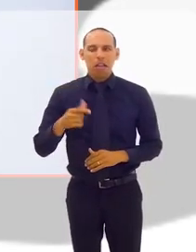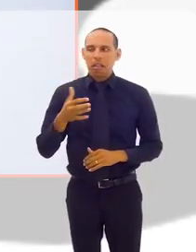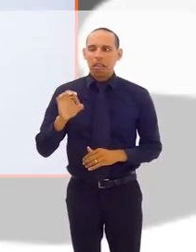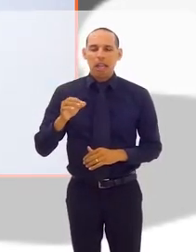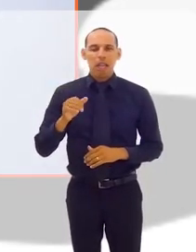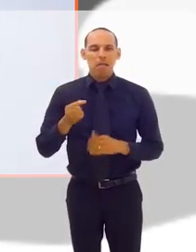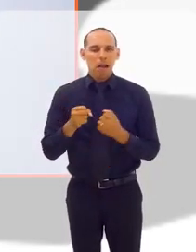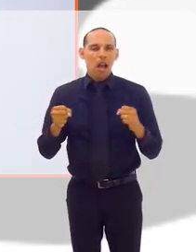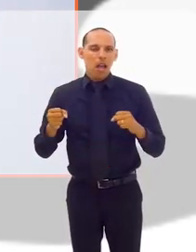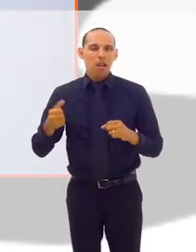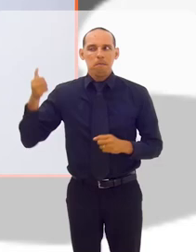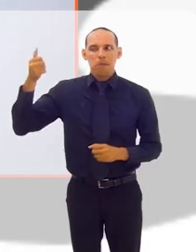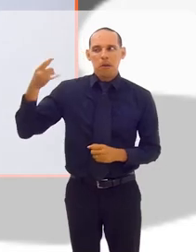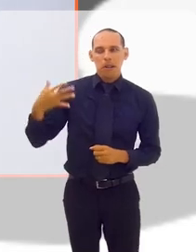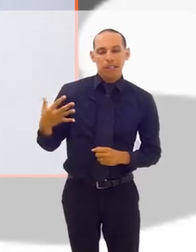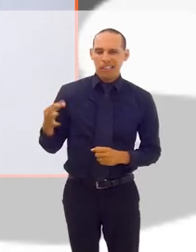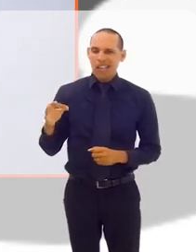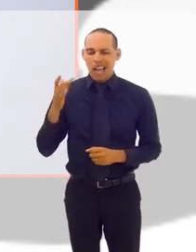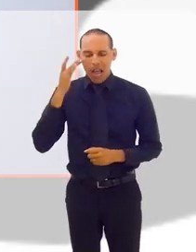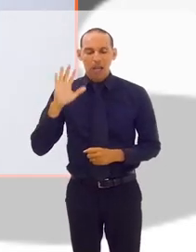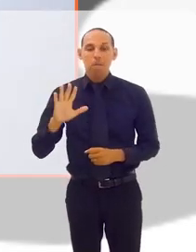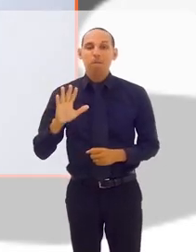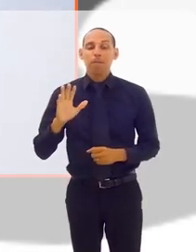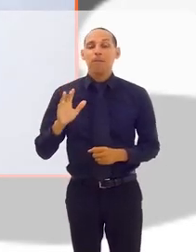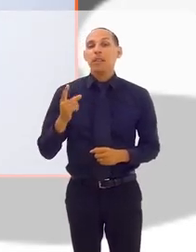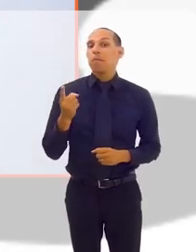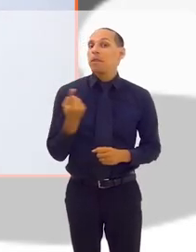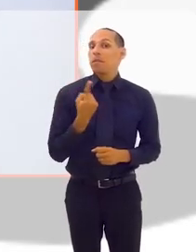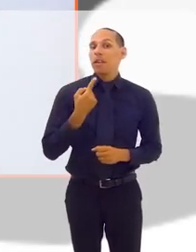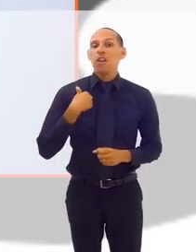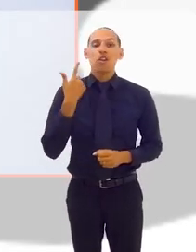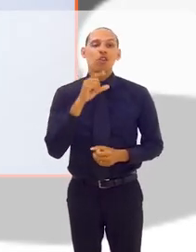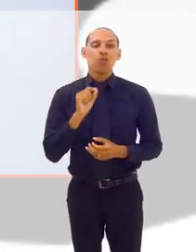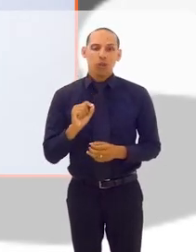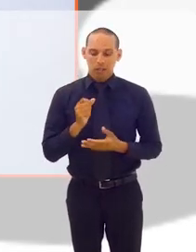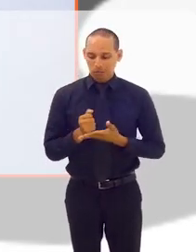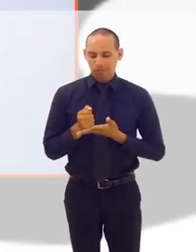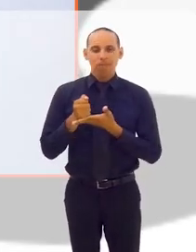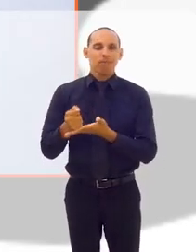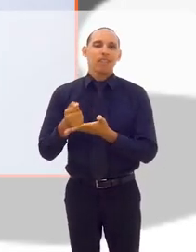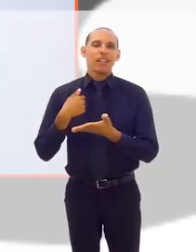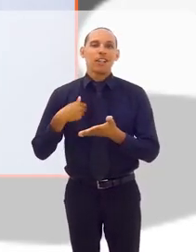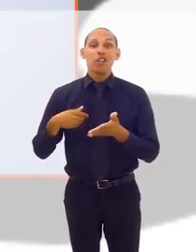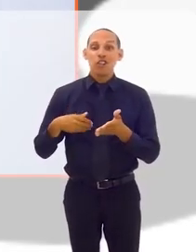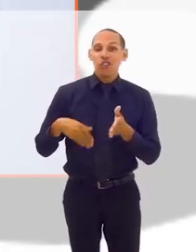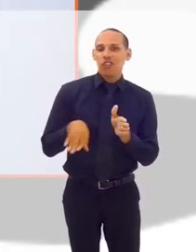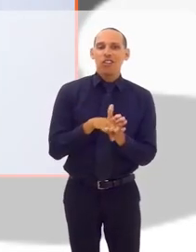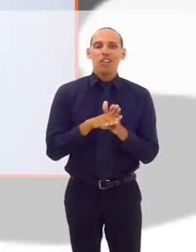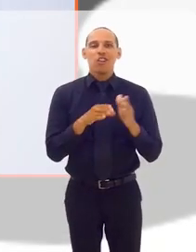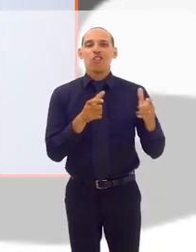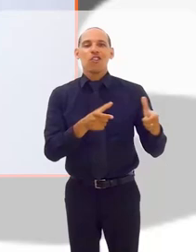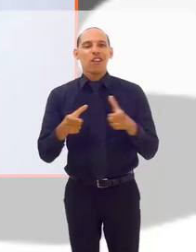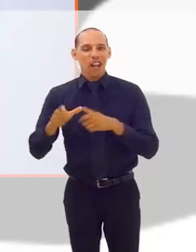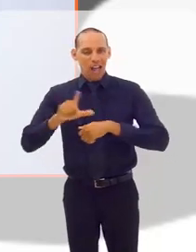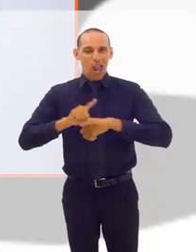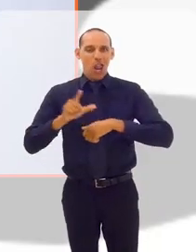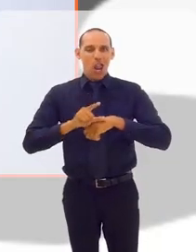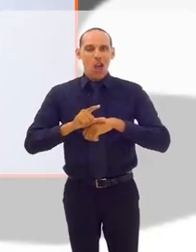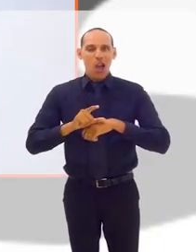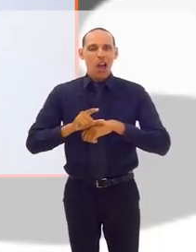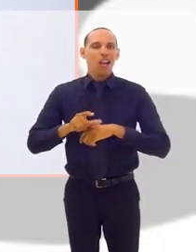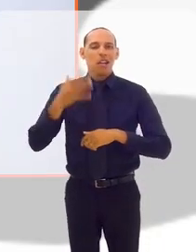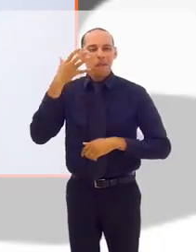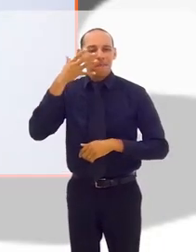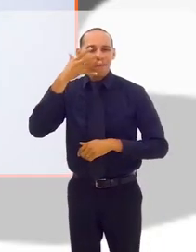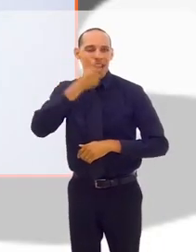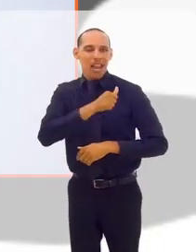maiores, e consegui fazer primeiro passo, que é a doação, porque eu sempre gosto, quando eu chegava nos salões de beleza, eu sempre chegava e